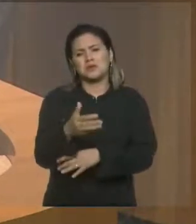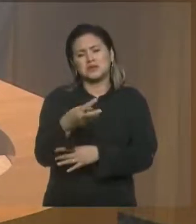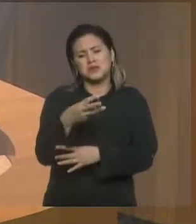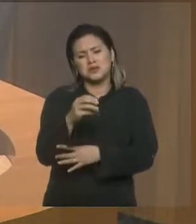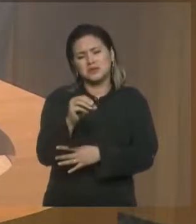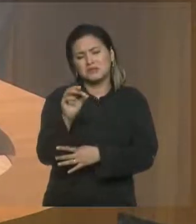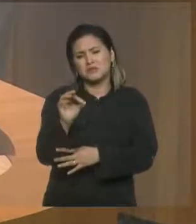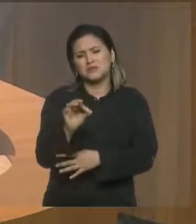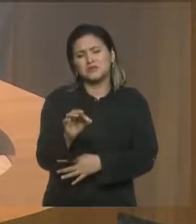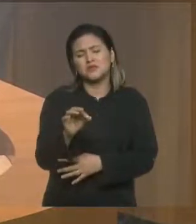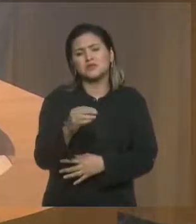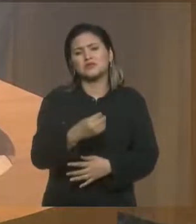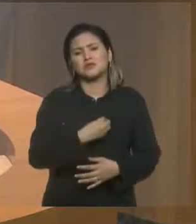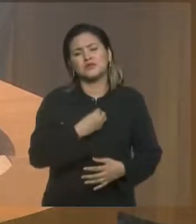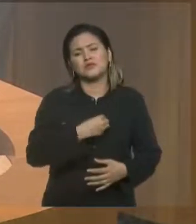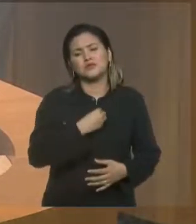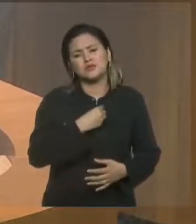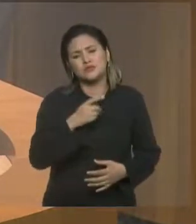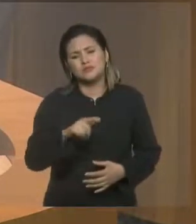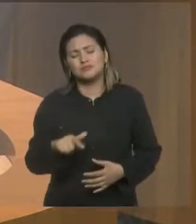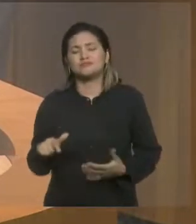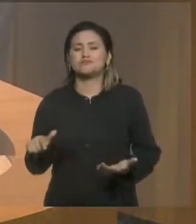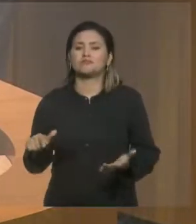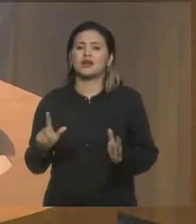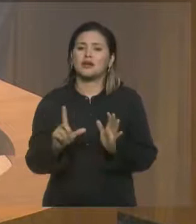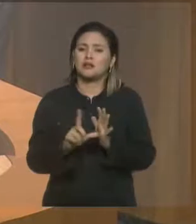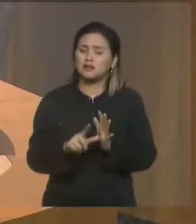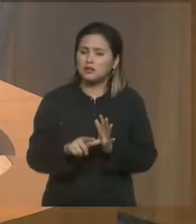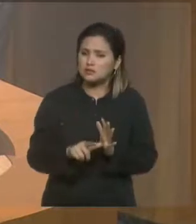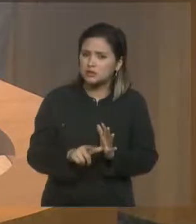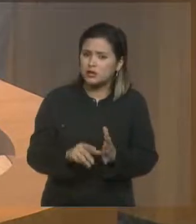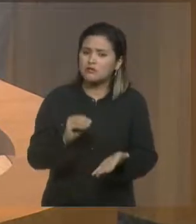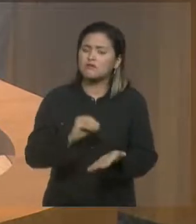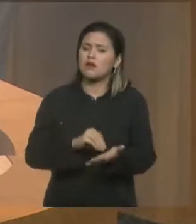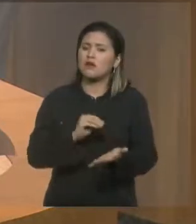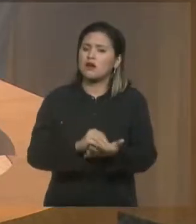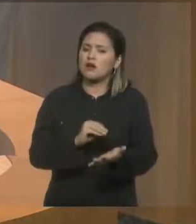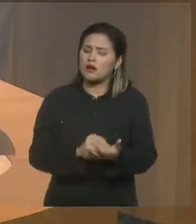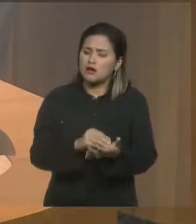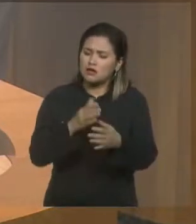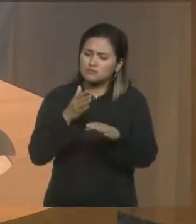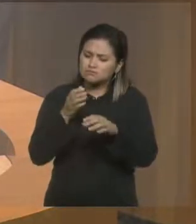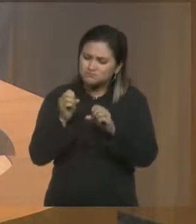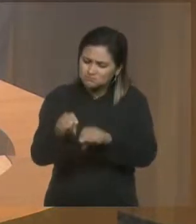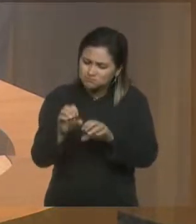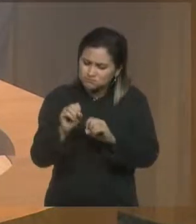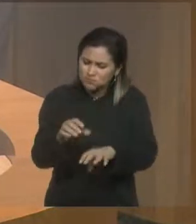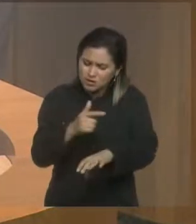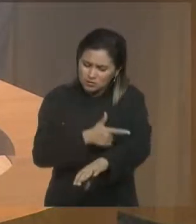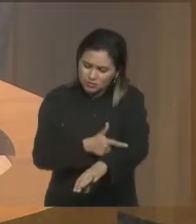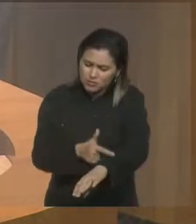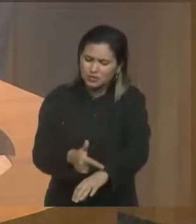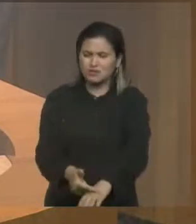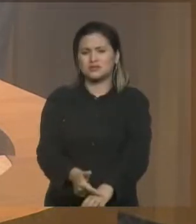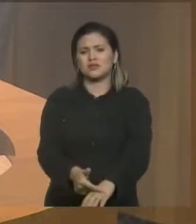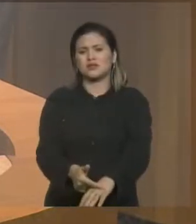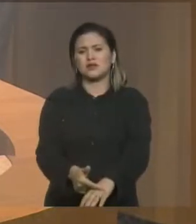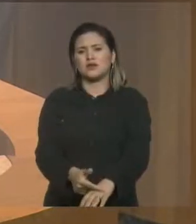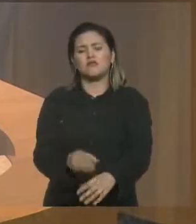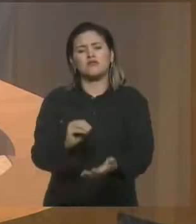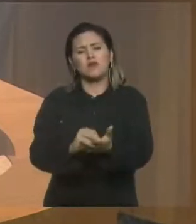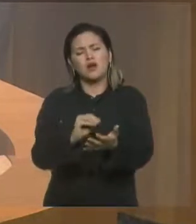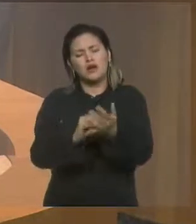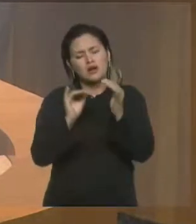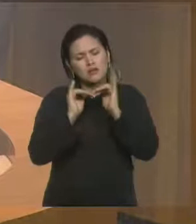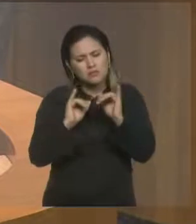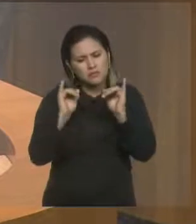E chegamos tarde porque ainda educamos mal nas nossas escolas, discutimos pouco sobre o problema, temos medo de falar